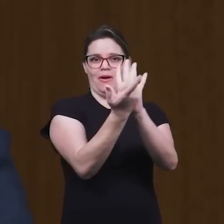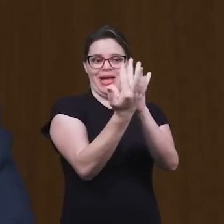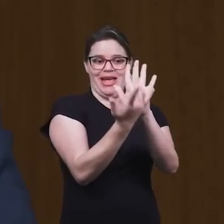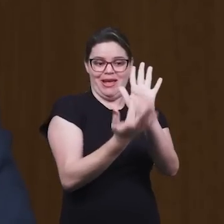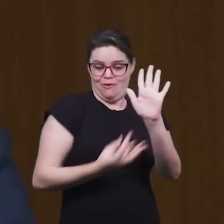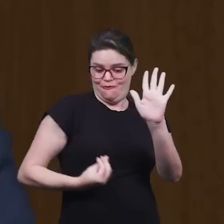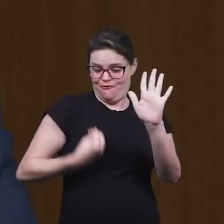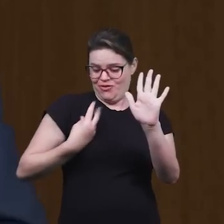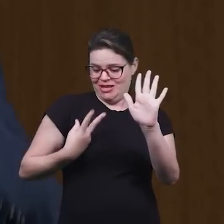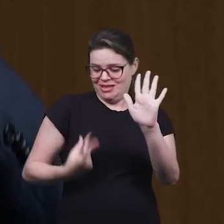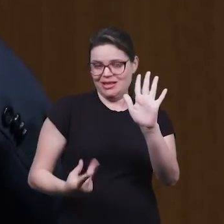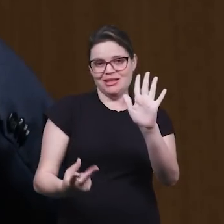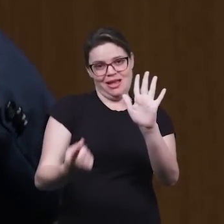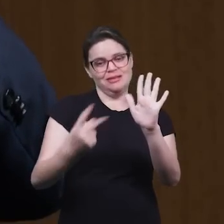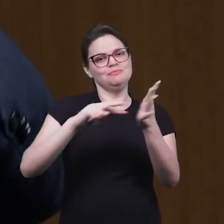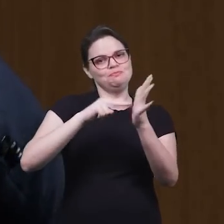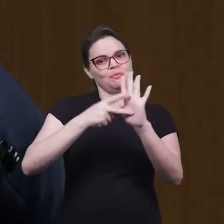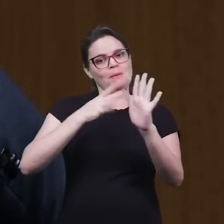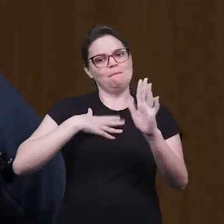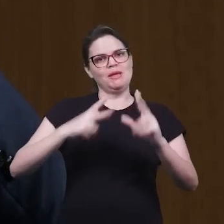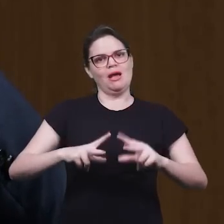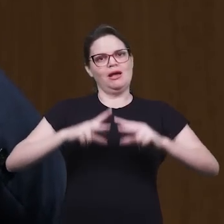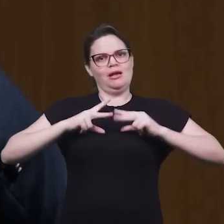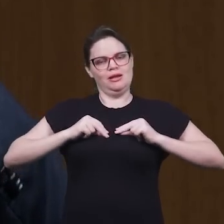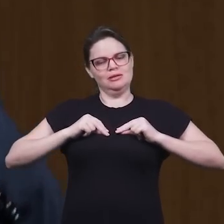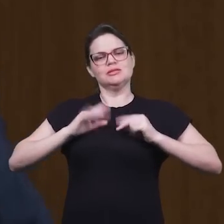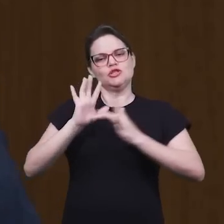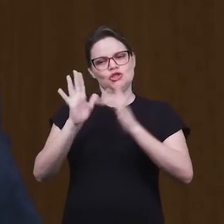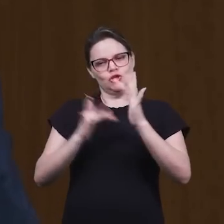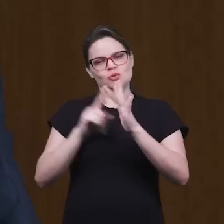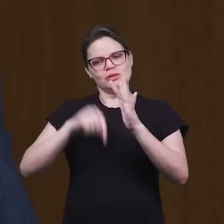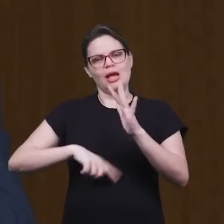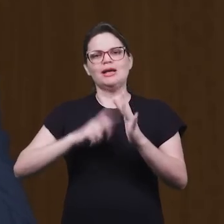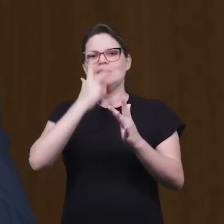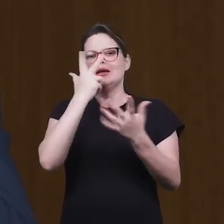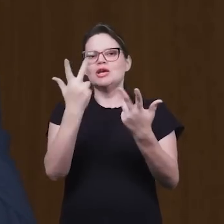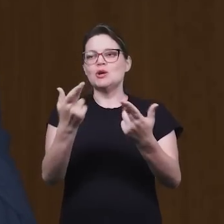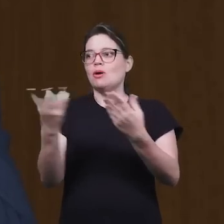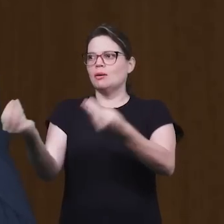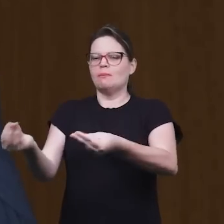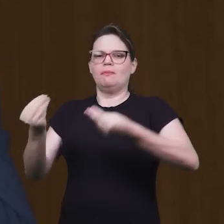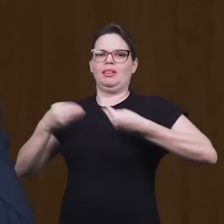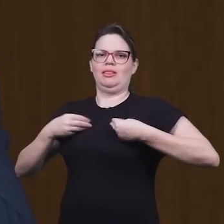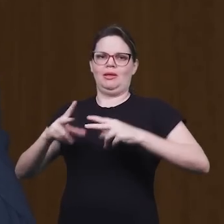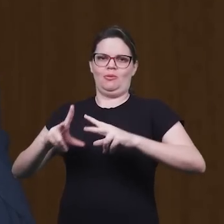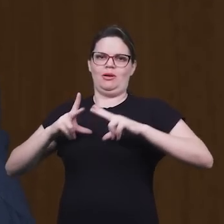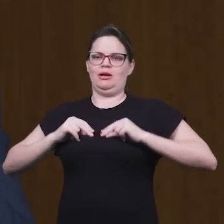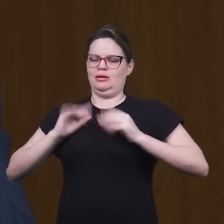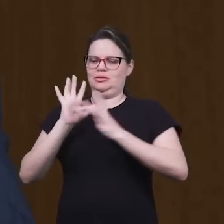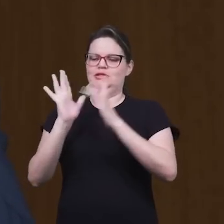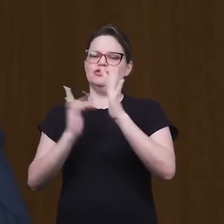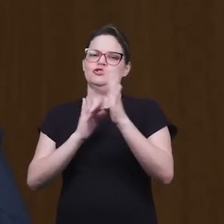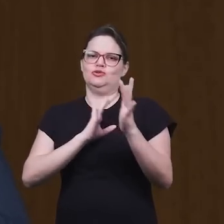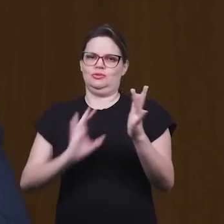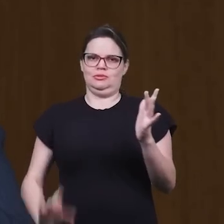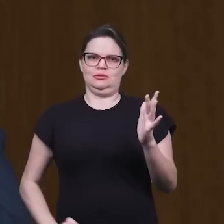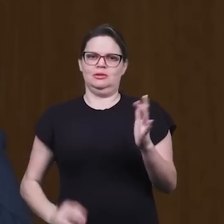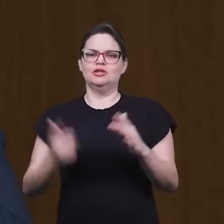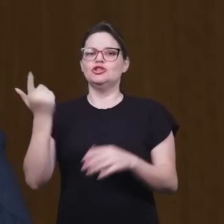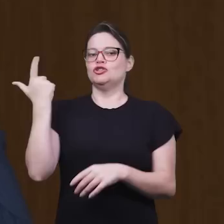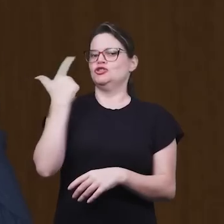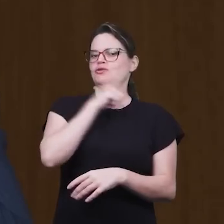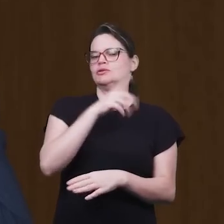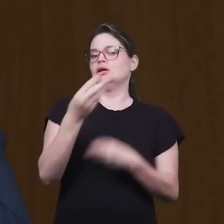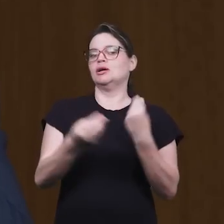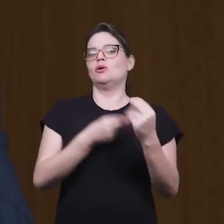pagou o preço por tudo isso? Jesus Cristo na cruz do Calvário. Amém. Então nós recebemos agora essa herança pela graça de